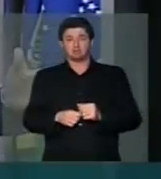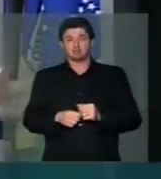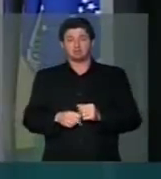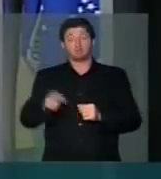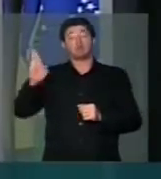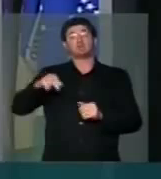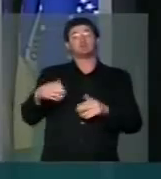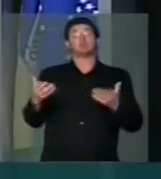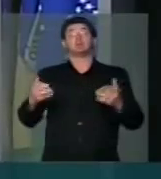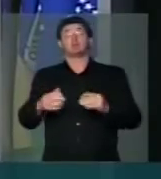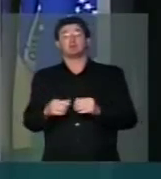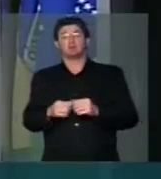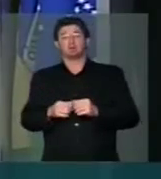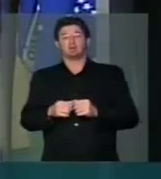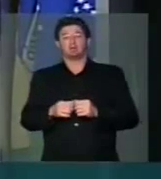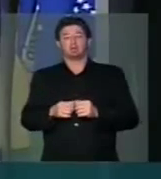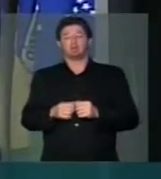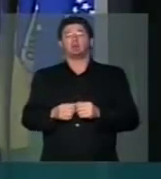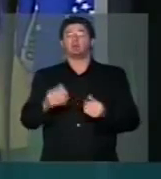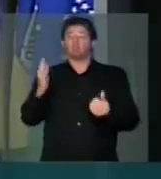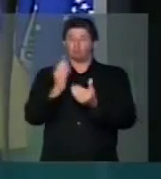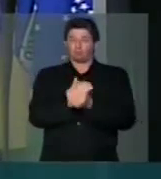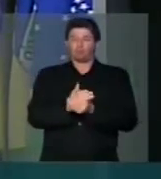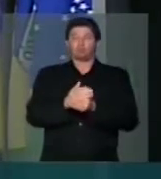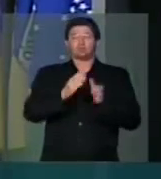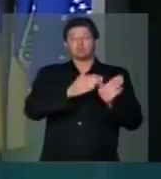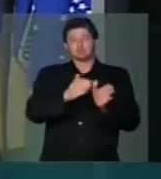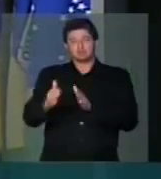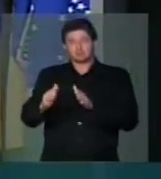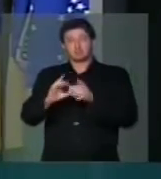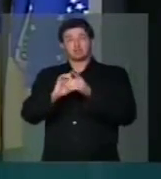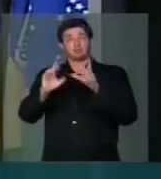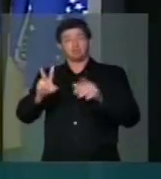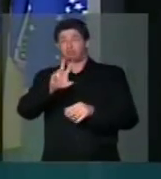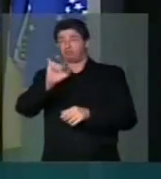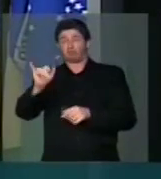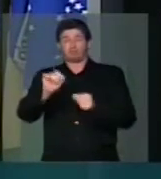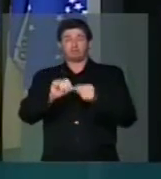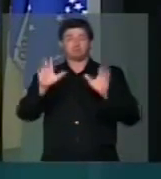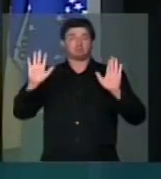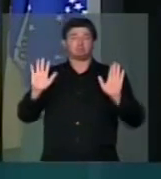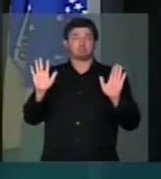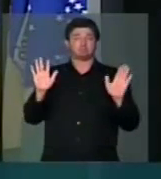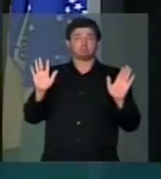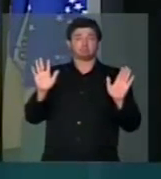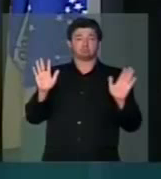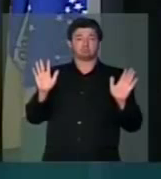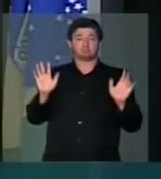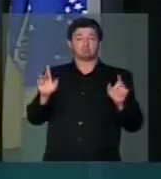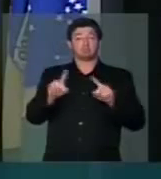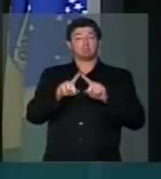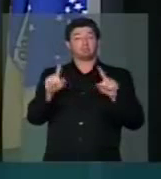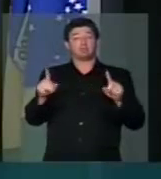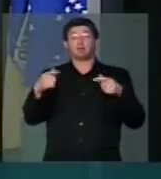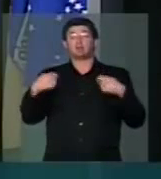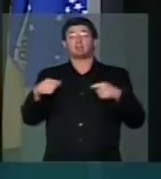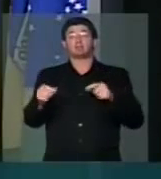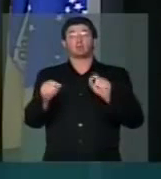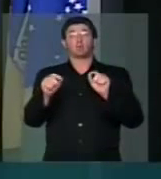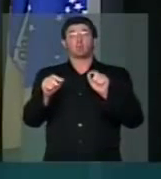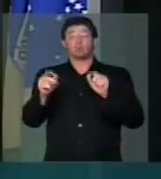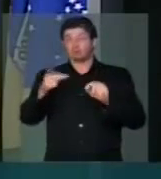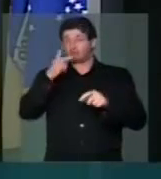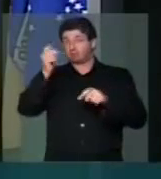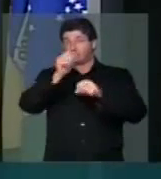resultado disso, o devido processo democrático vai estabelecer. O que se precisa